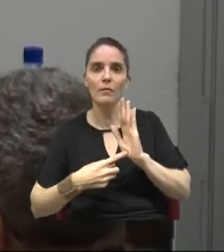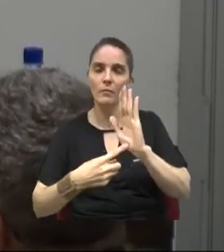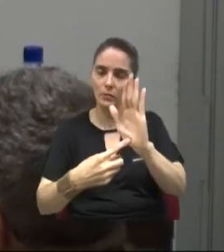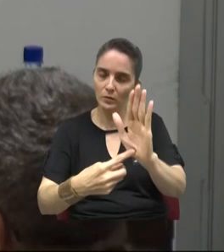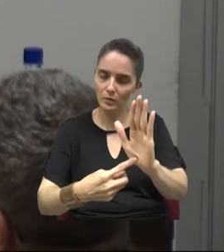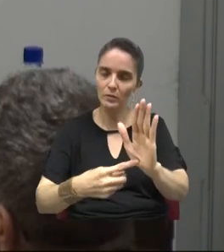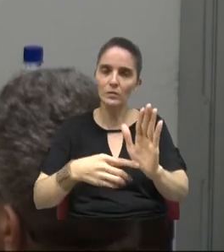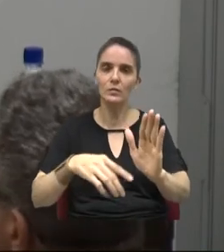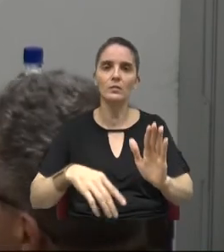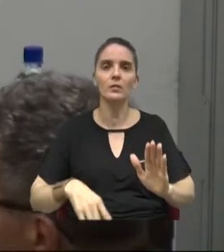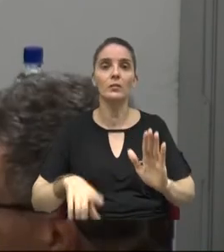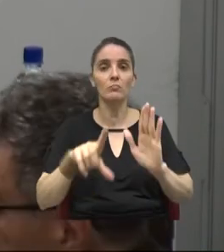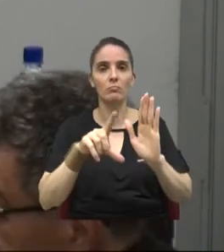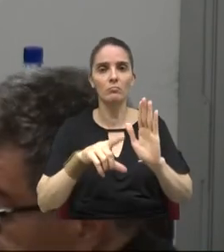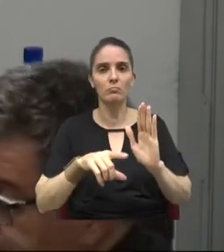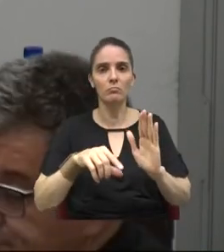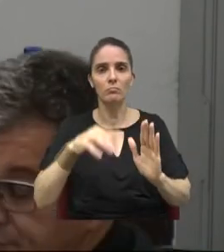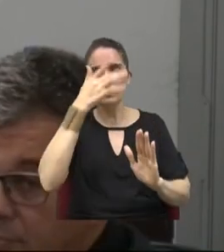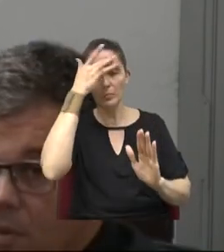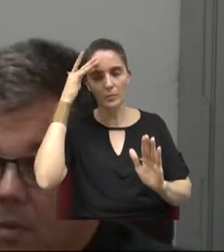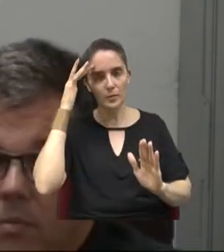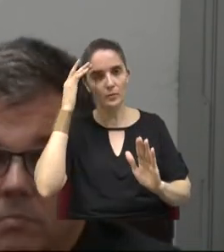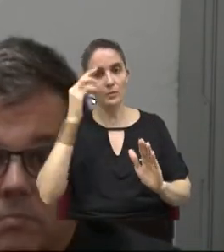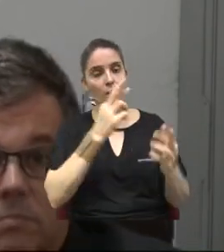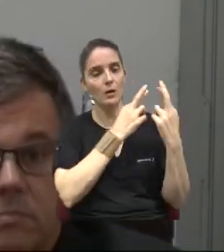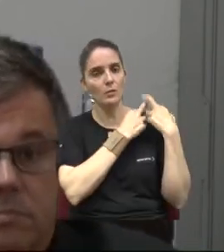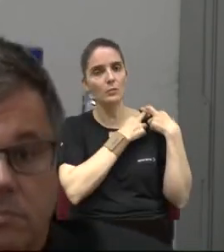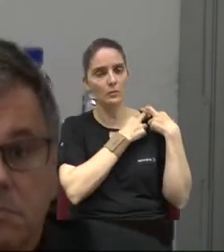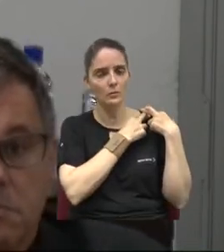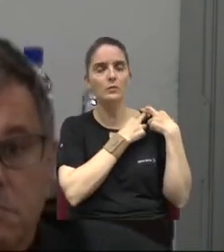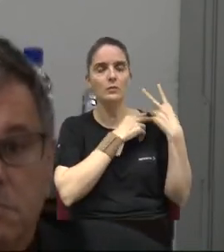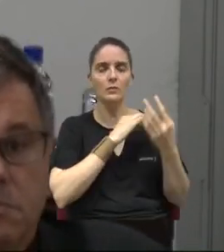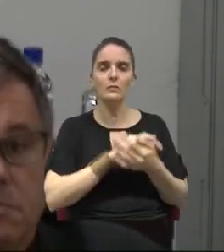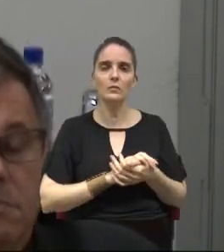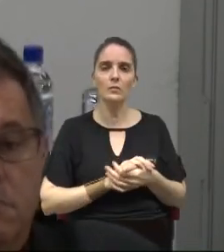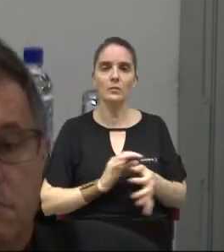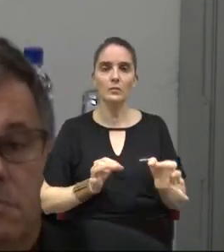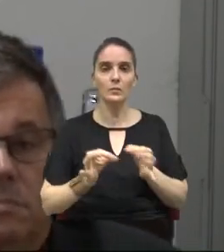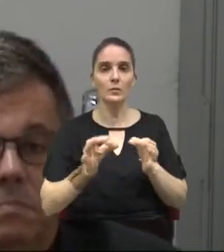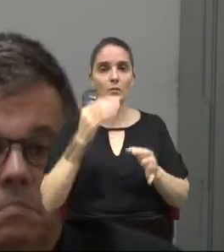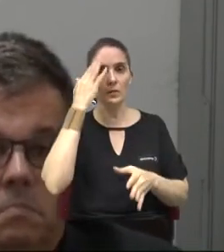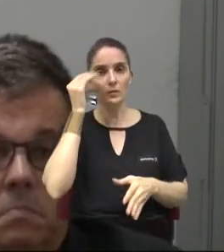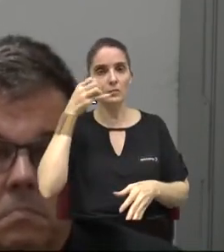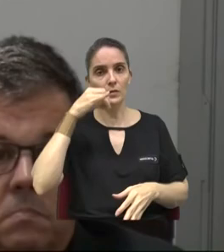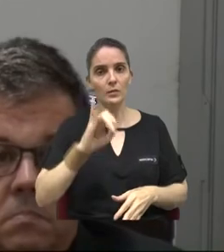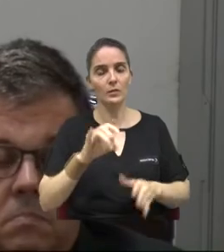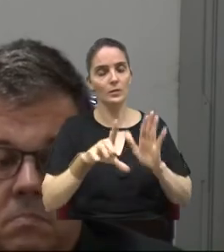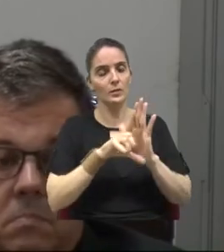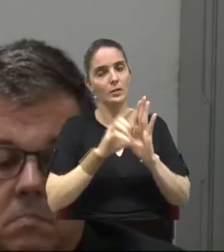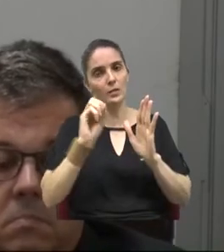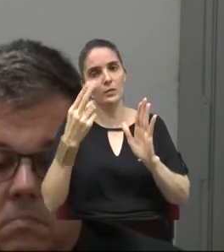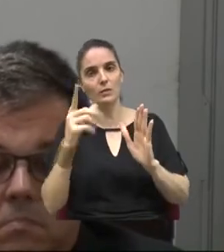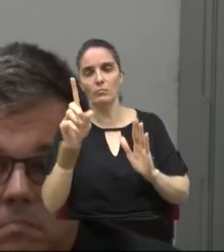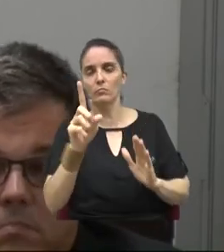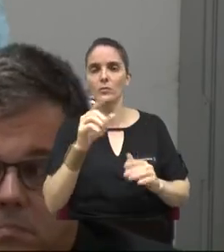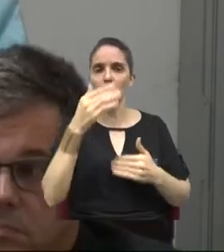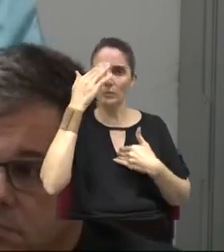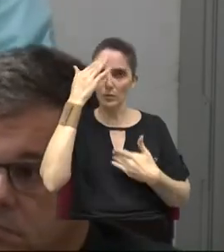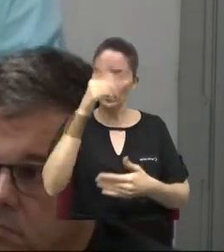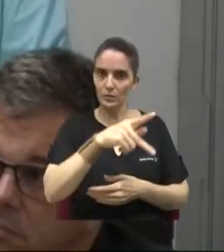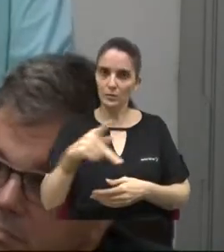as autoridades competentes para que possam analisar se esse projeto é legal ou não. Obrigado, senhor